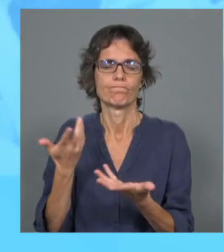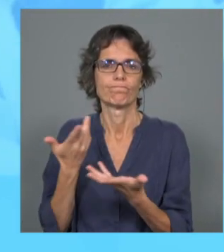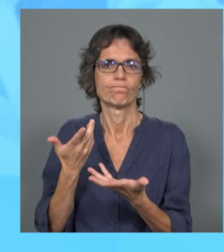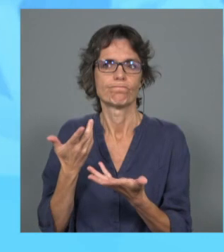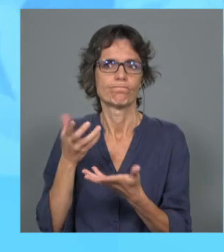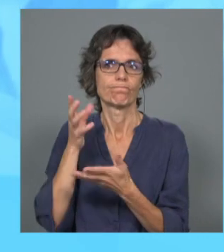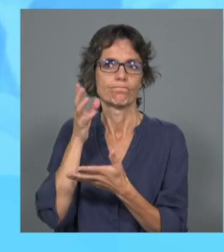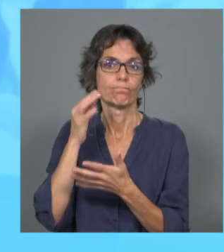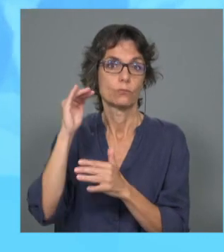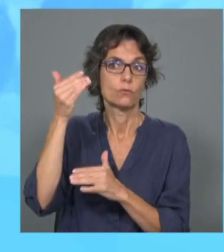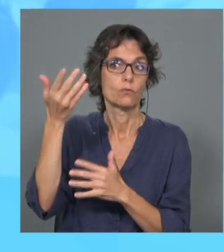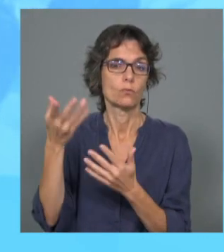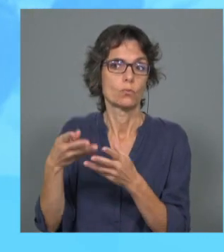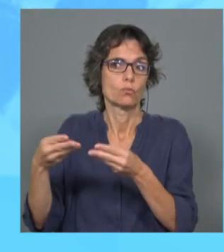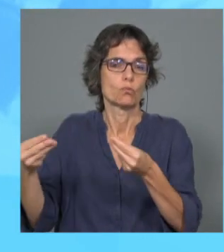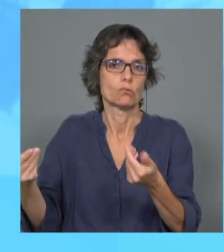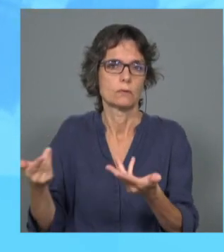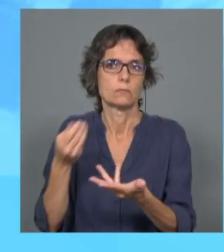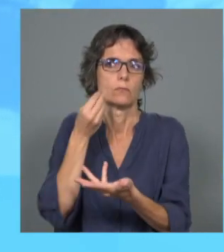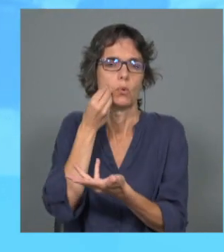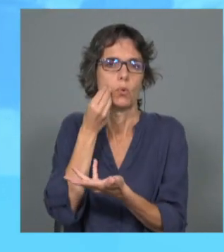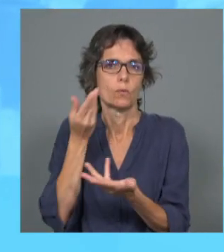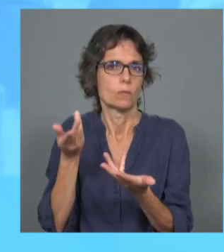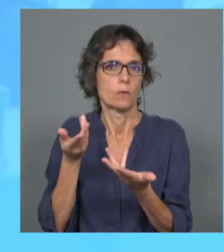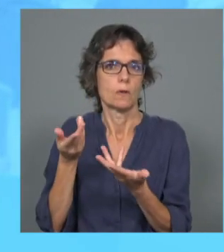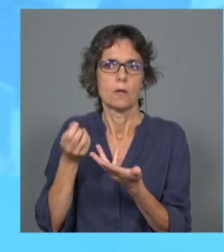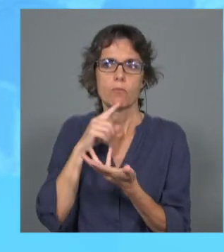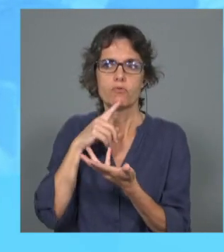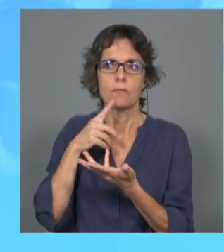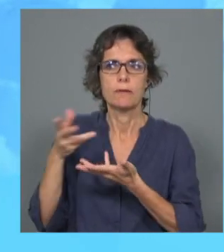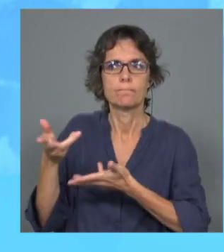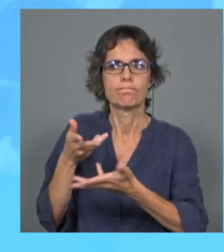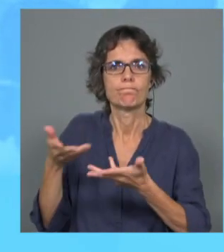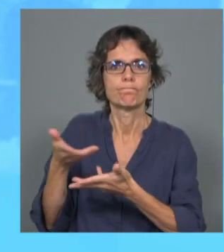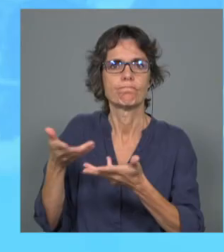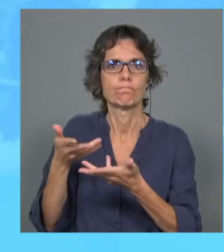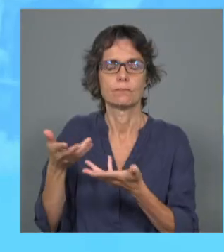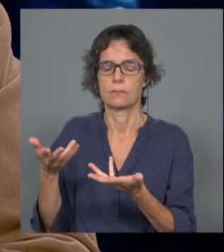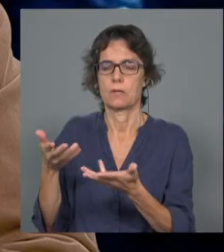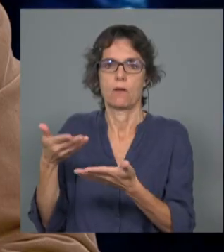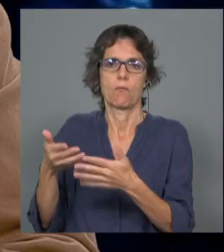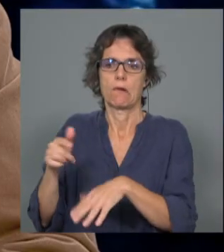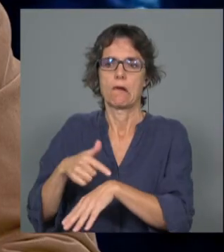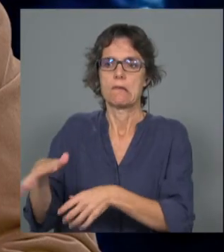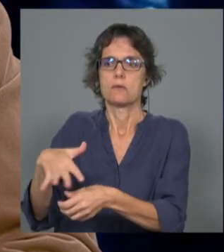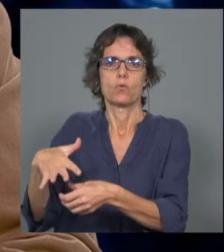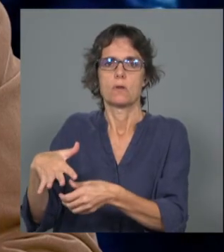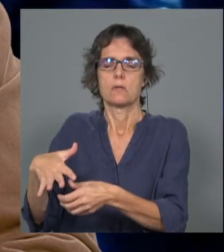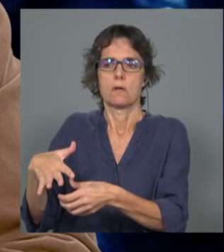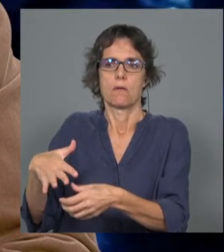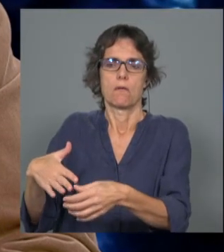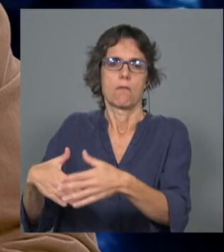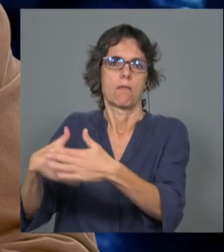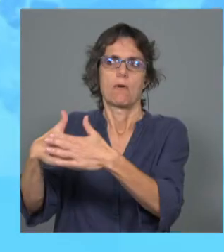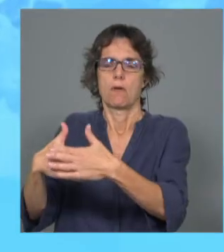vislumbram soluções nem caminhos negociados para algo que escalou a um ponto que torna muito